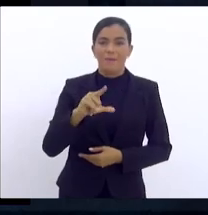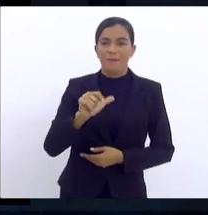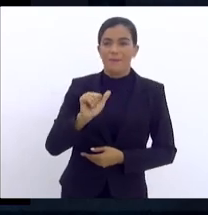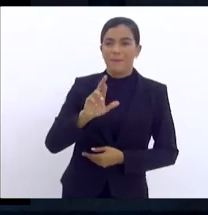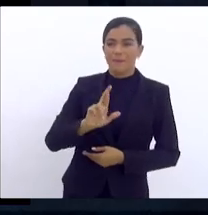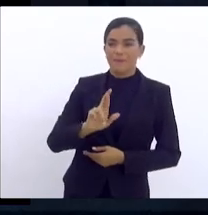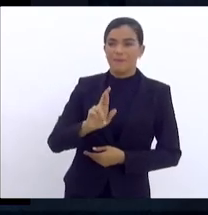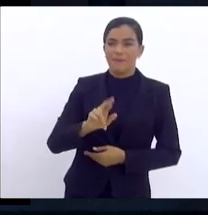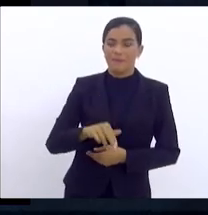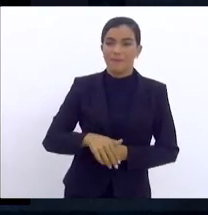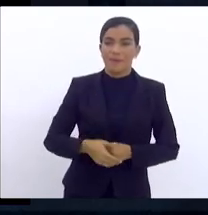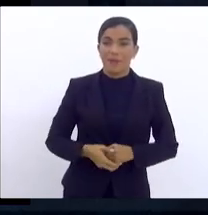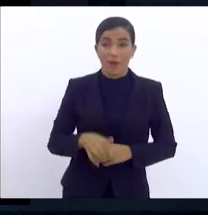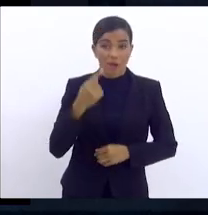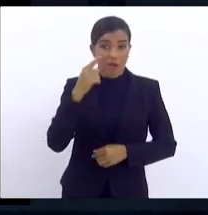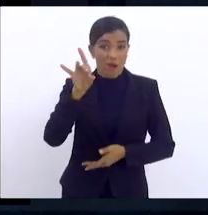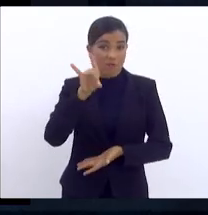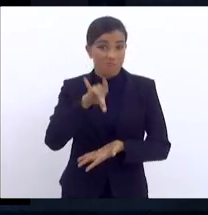realidade